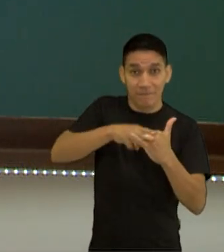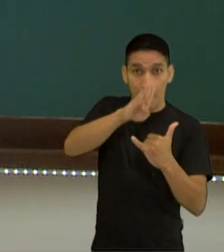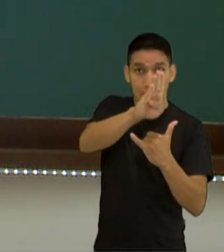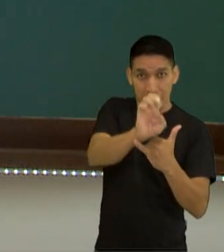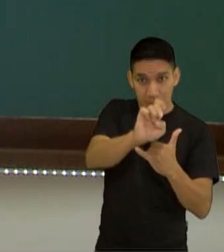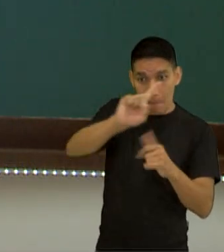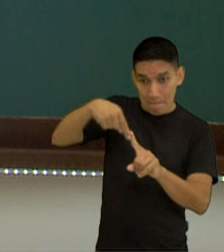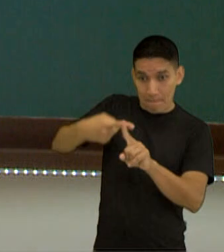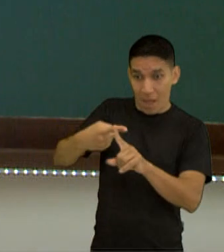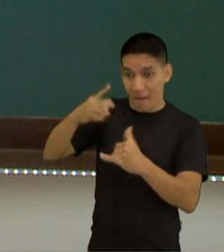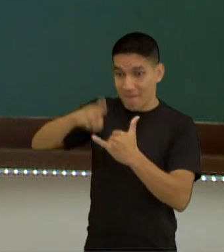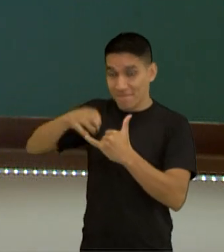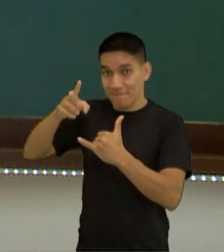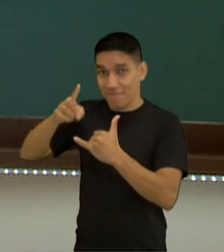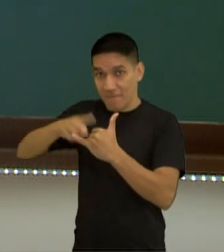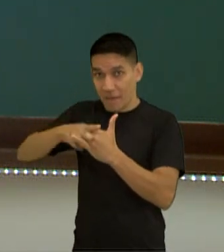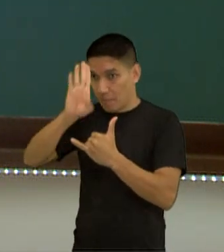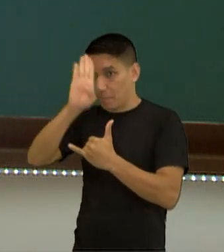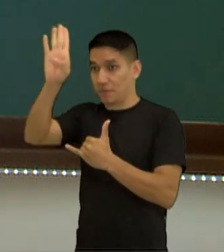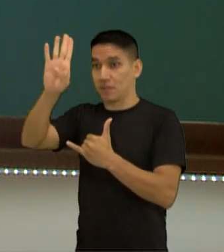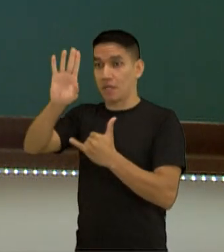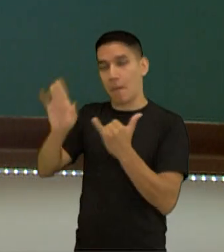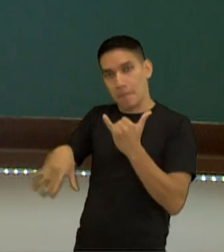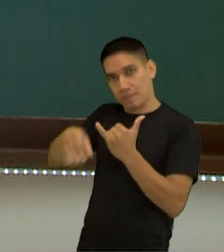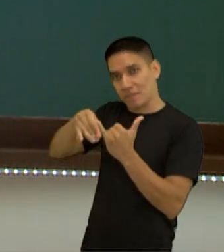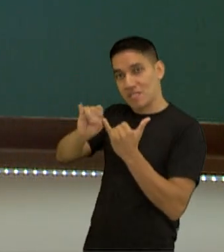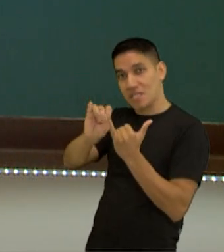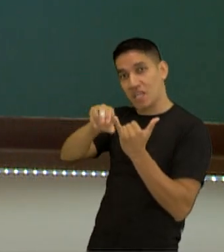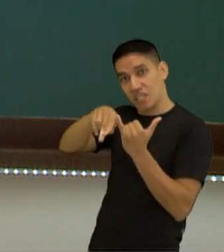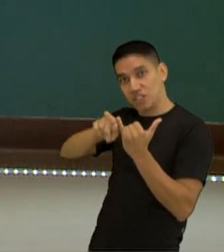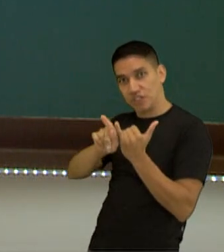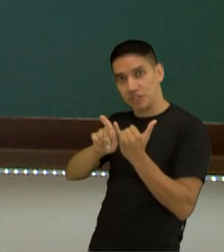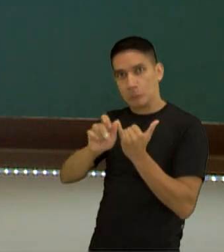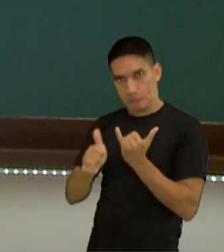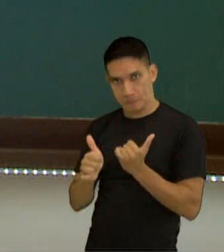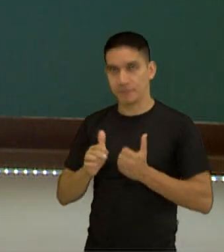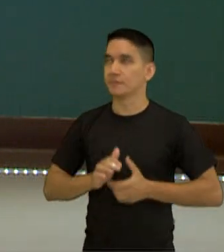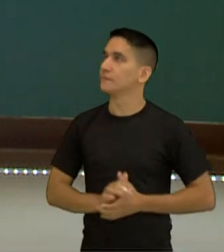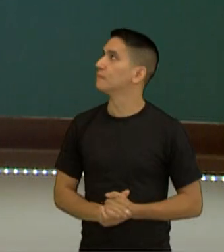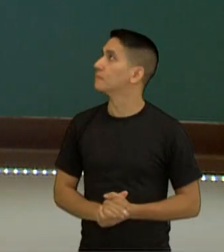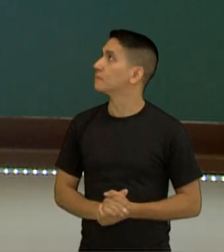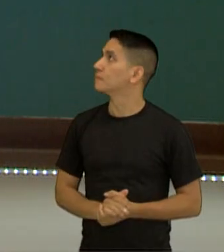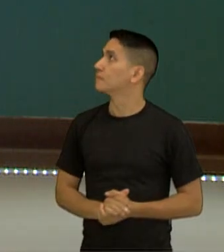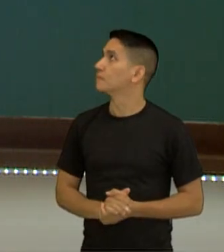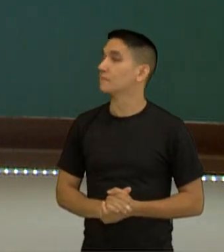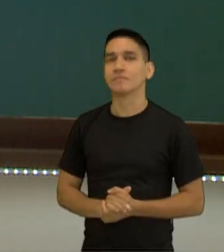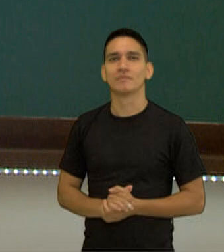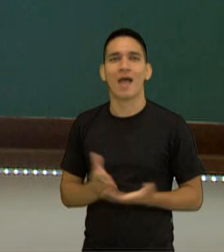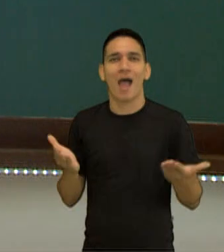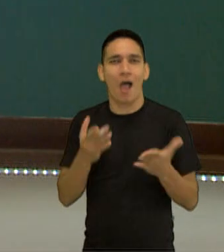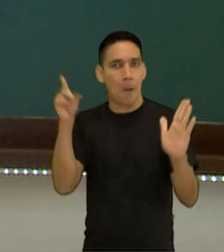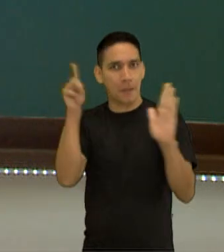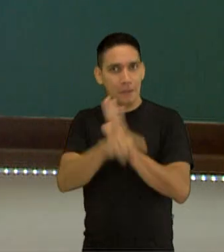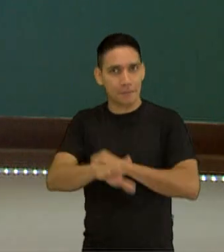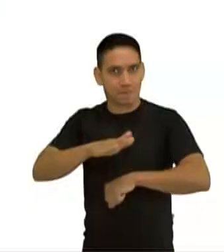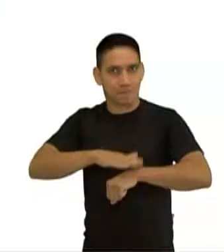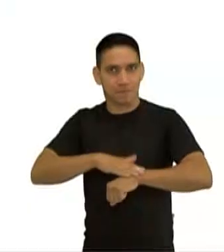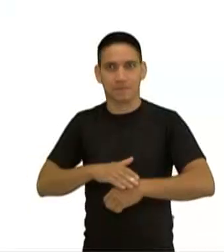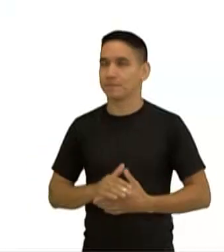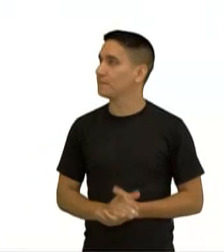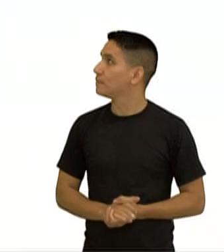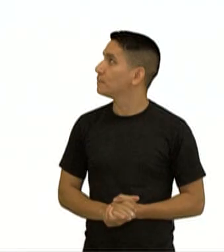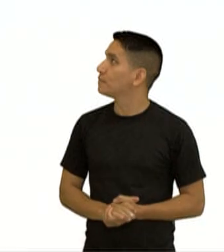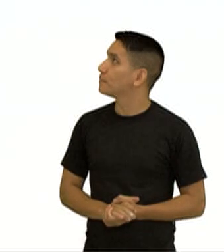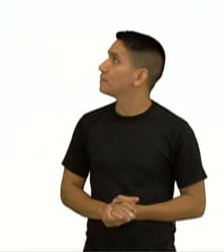sujeito, e o verbo principal com ing, ok? It's our quiz time. No